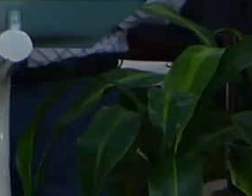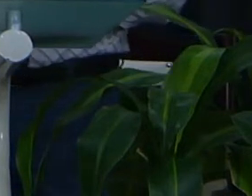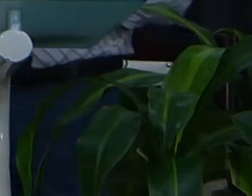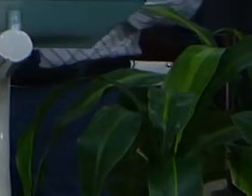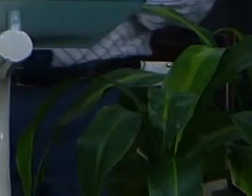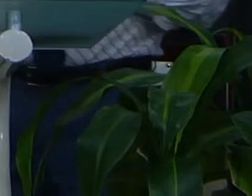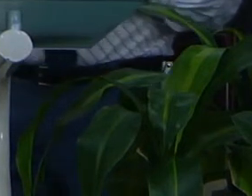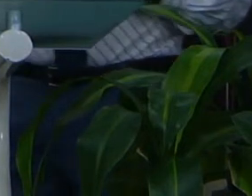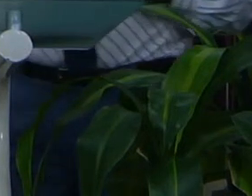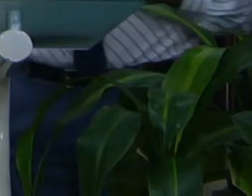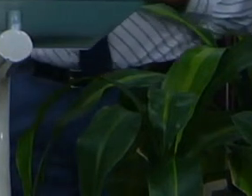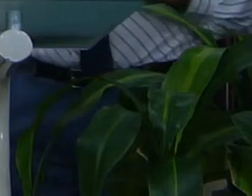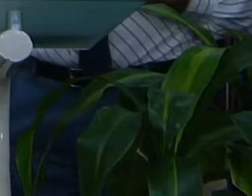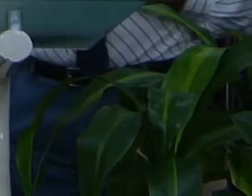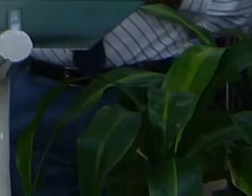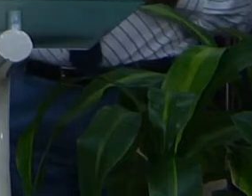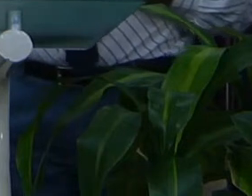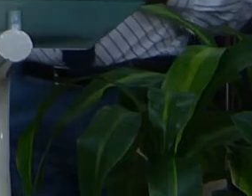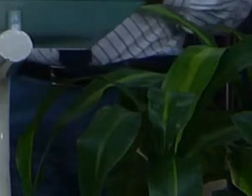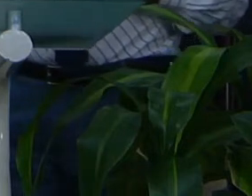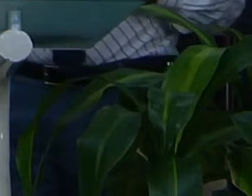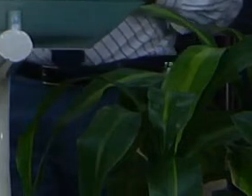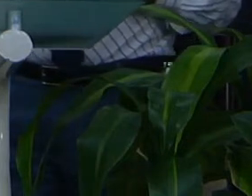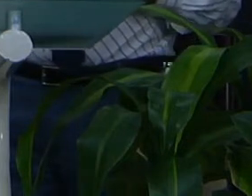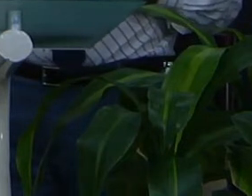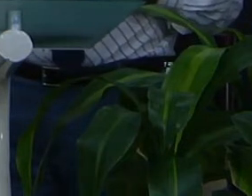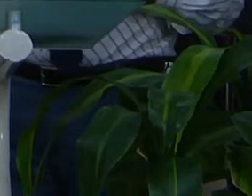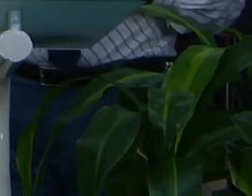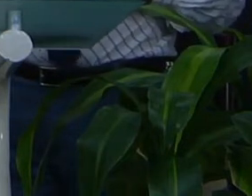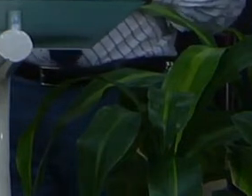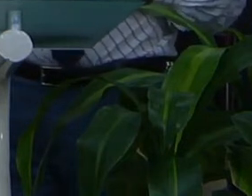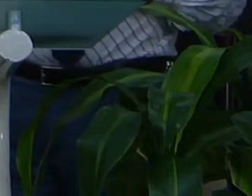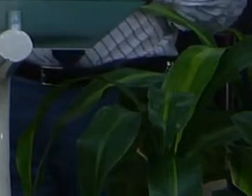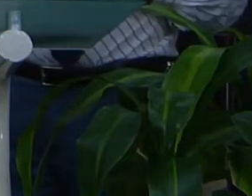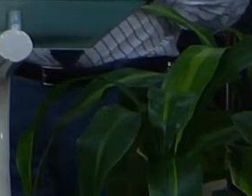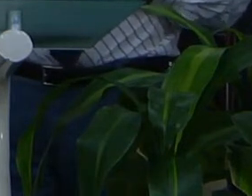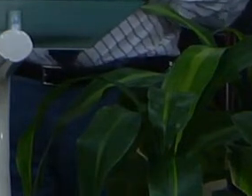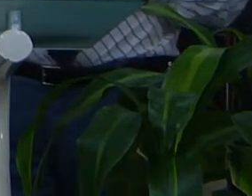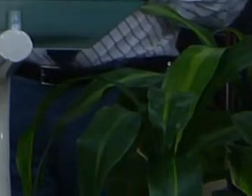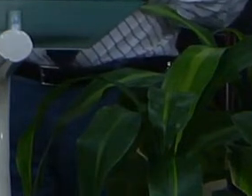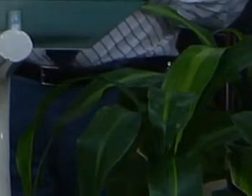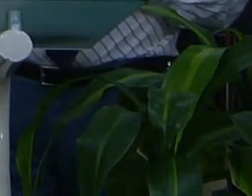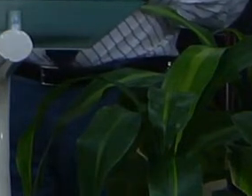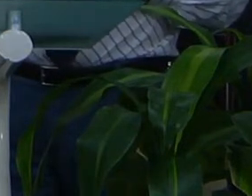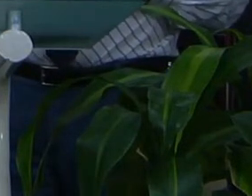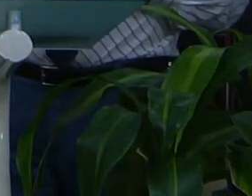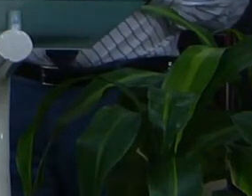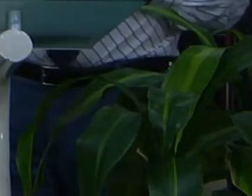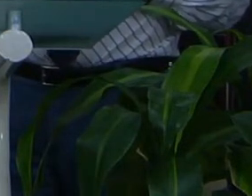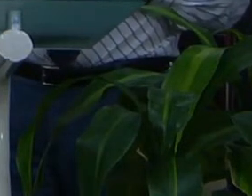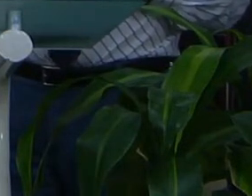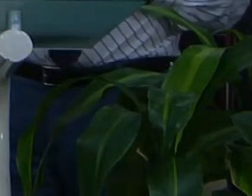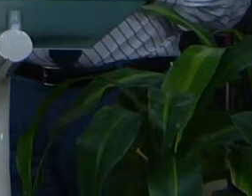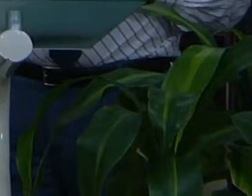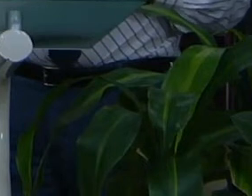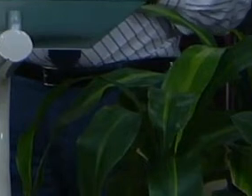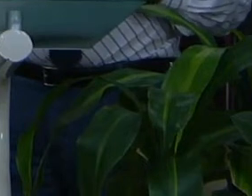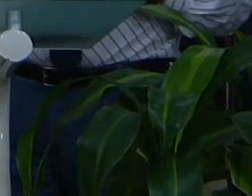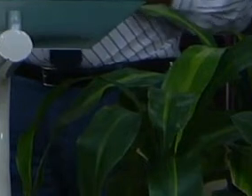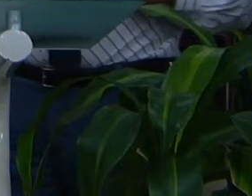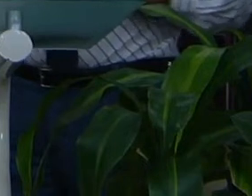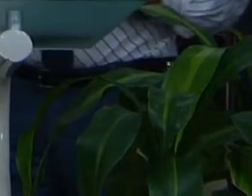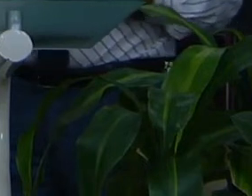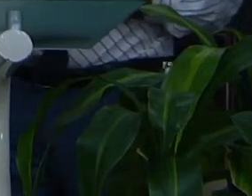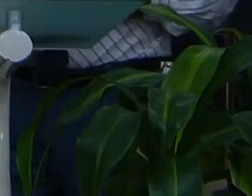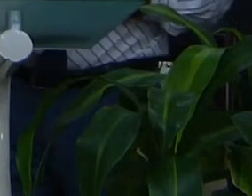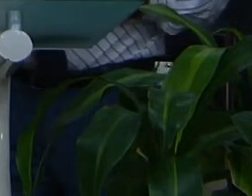é nesta cruz que nós nos gloriamos como a igreja acaba